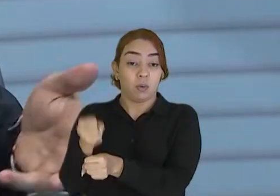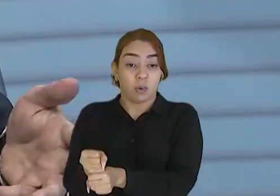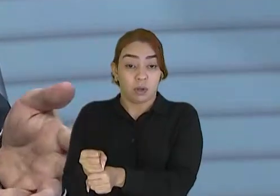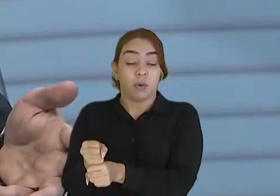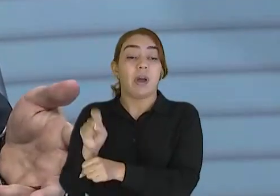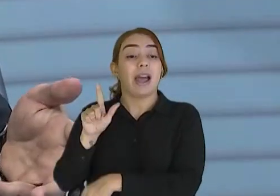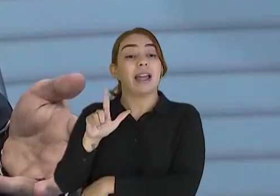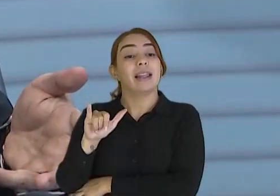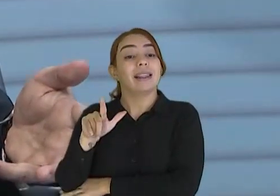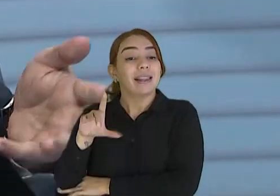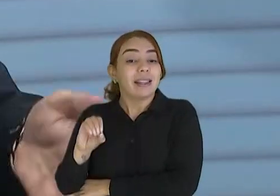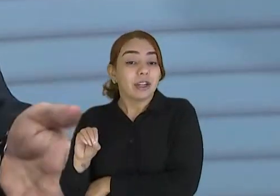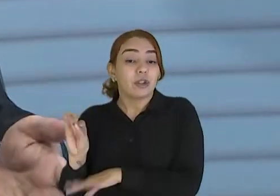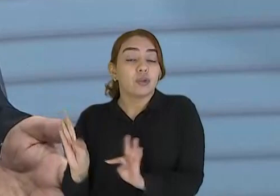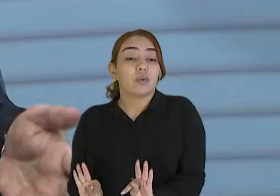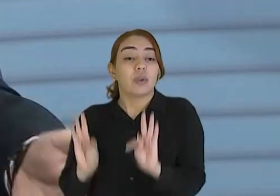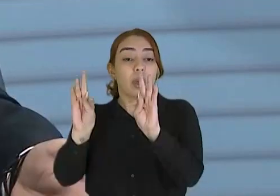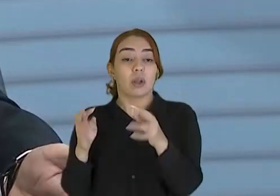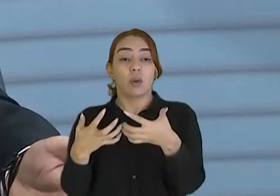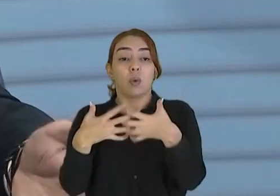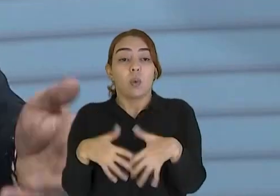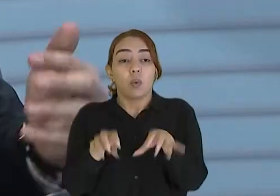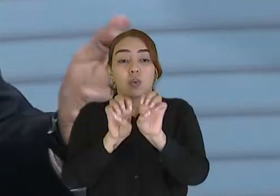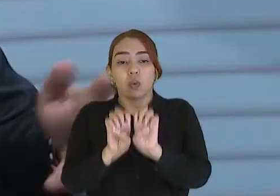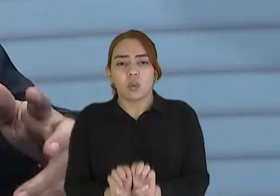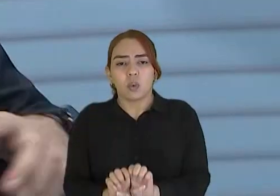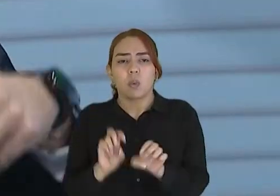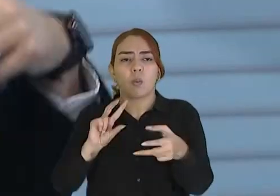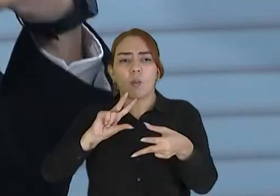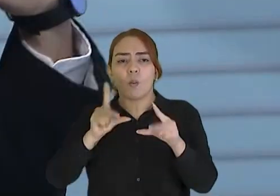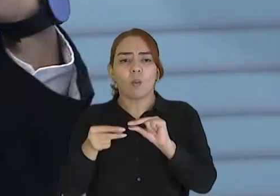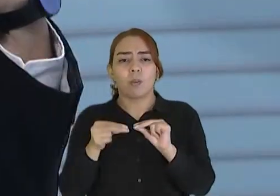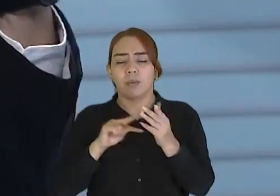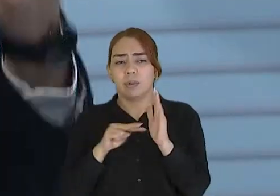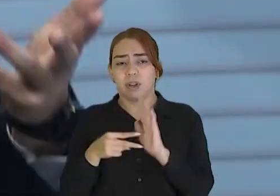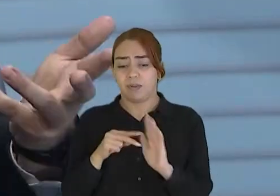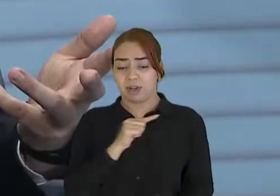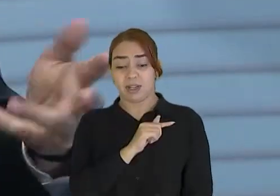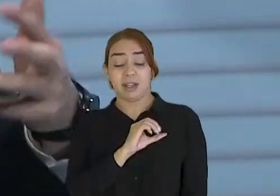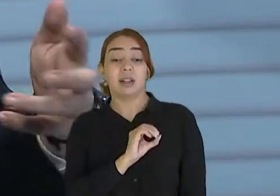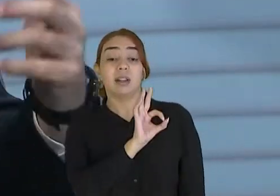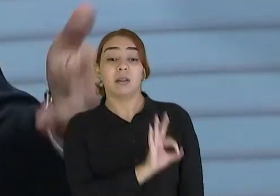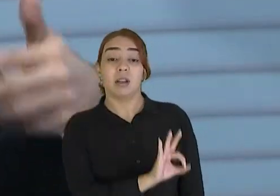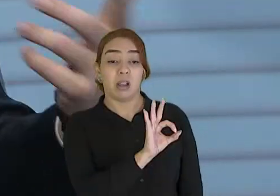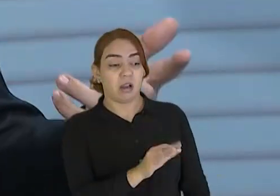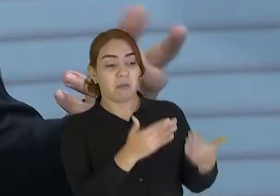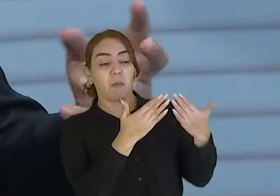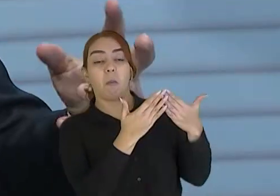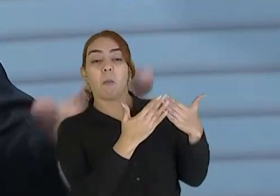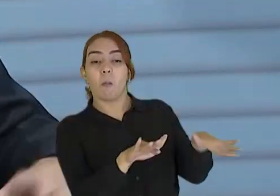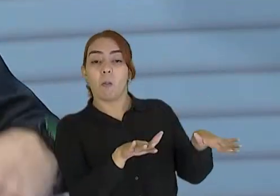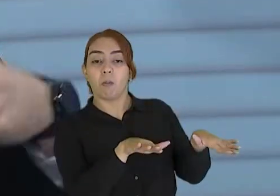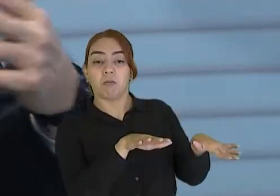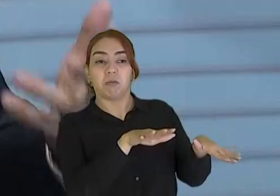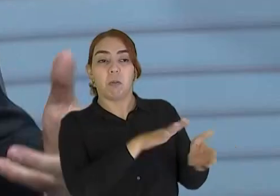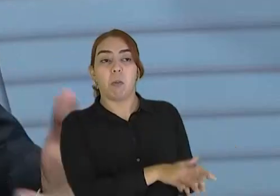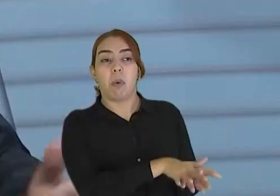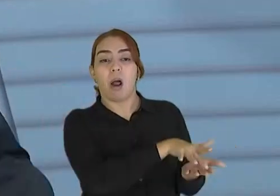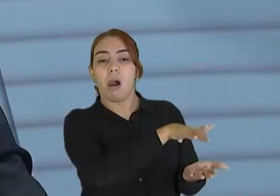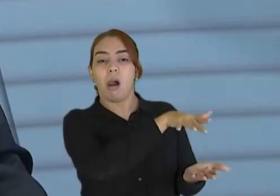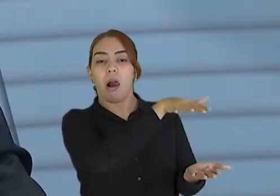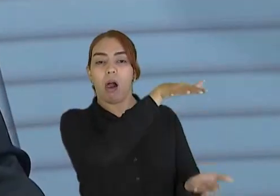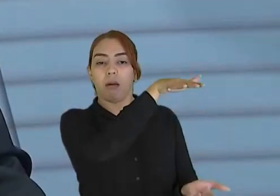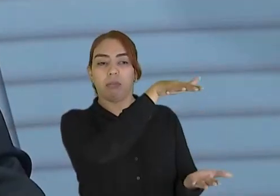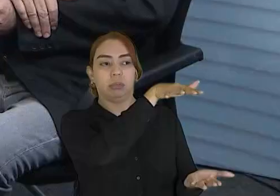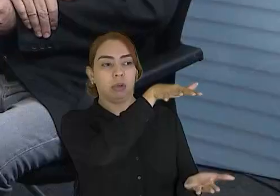lixo eletrônico é reciclado, ou seja, tem um passivo de mais de 70% não reciclado por ano, são toneladas e toneladas. E todo